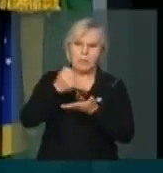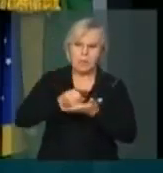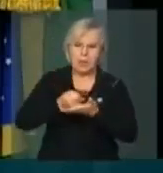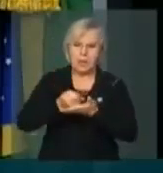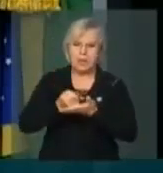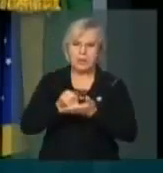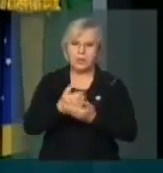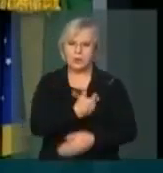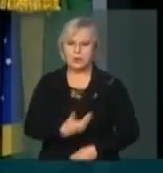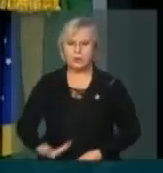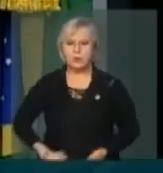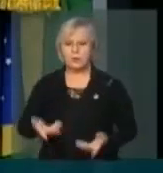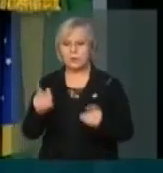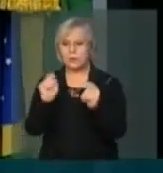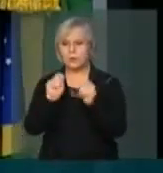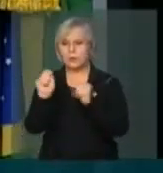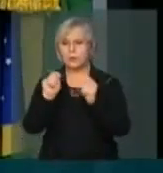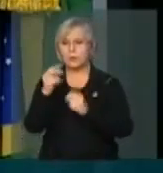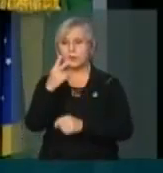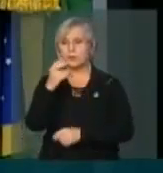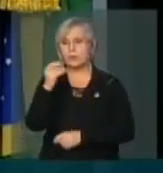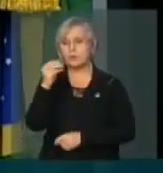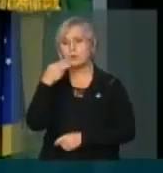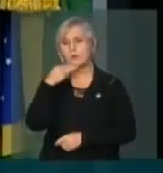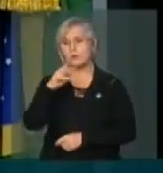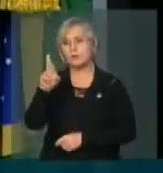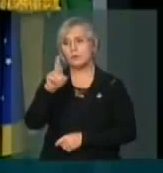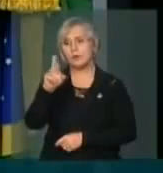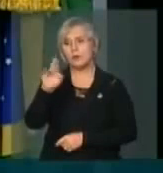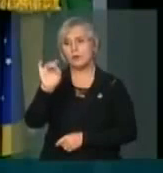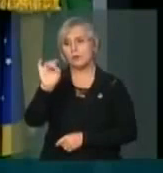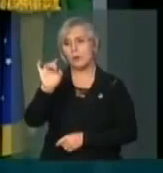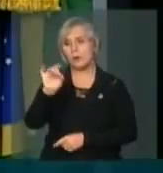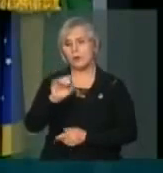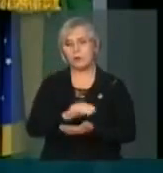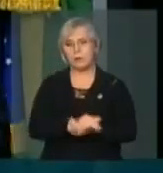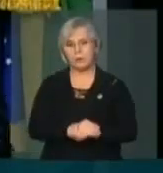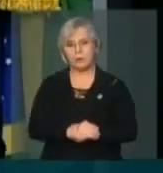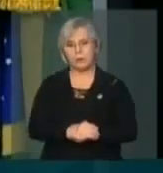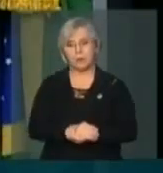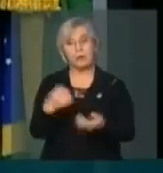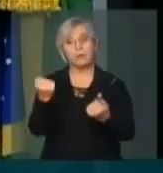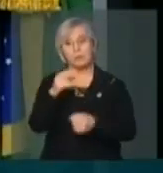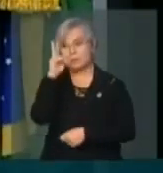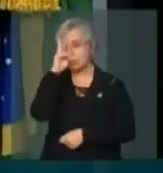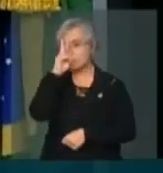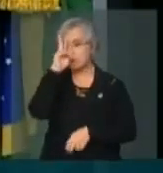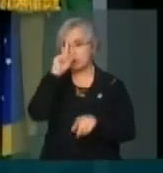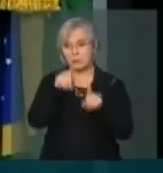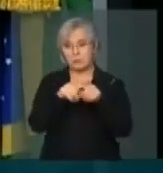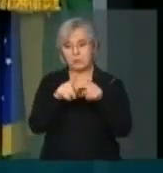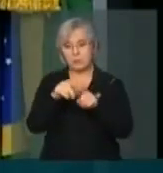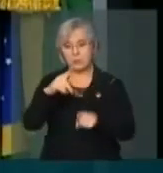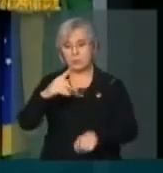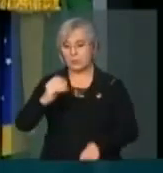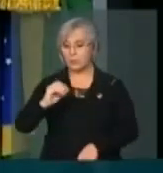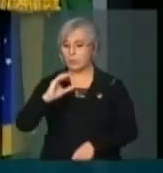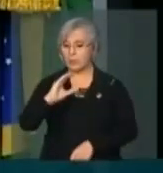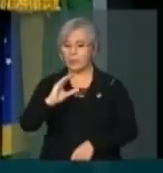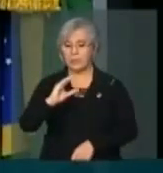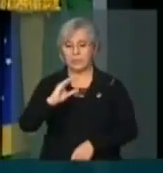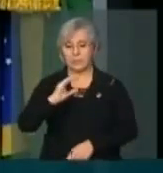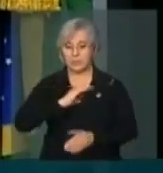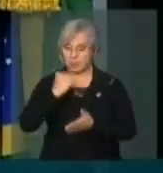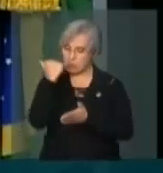economizar apenas 200 milhões de reais. Para que não esqueçamos, do PAC foi